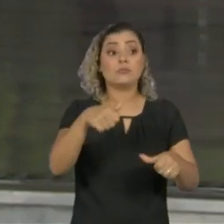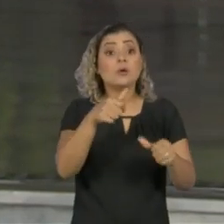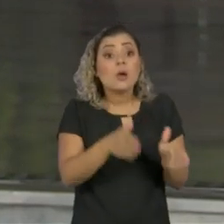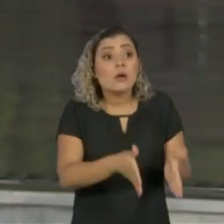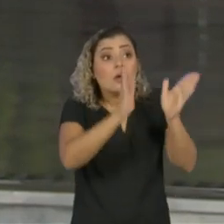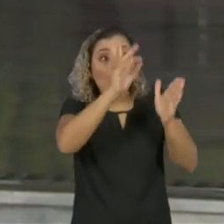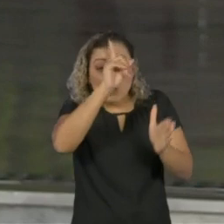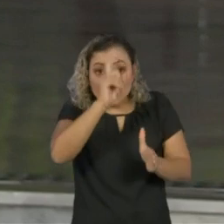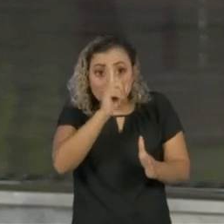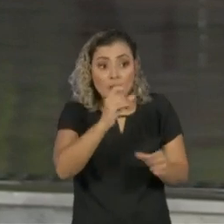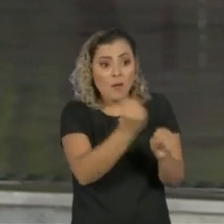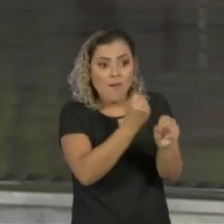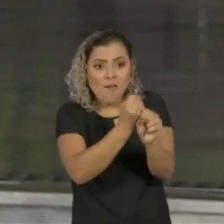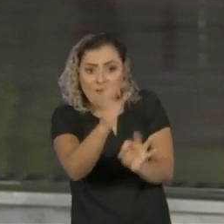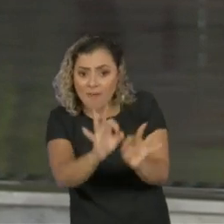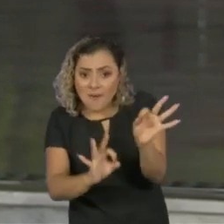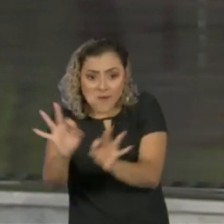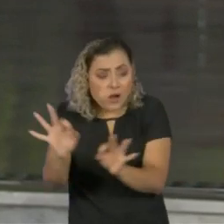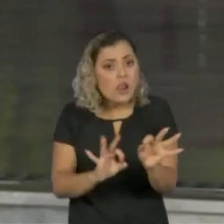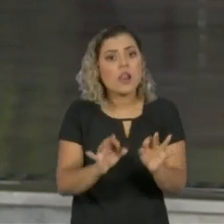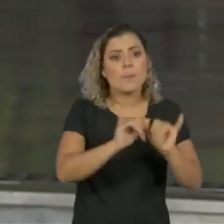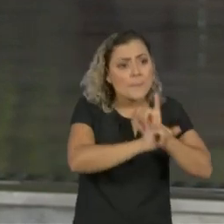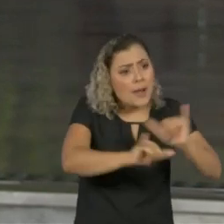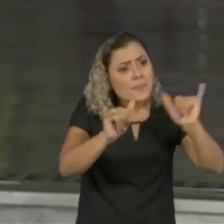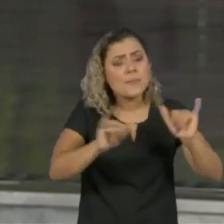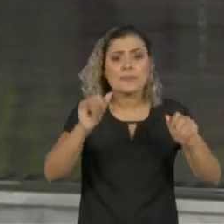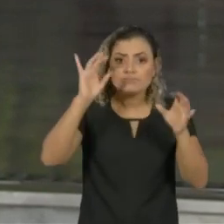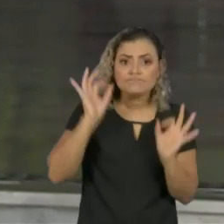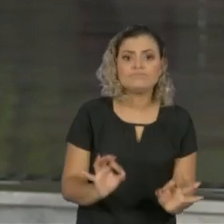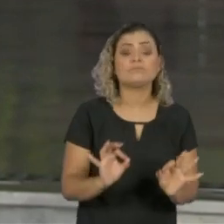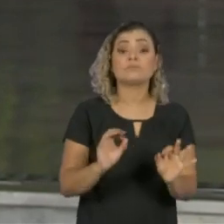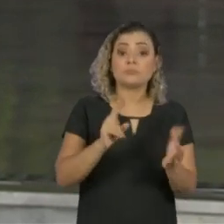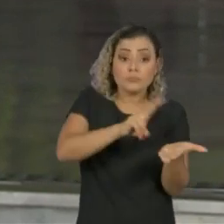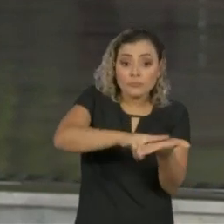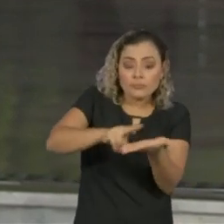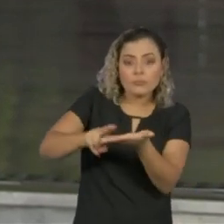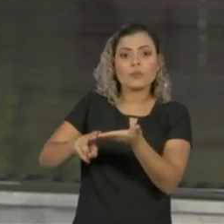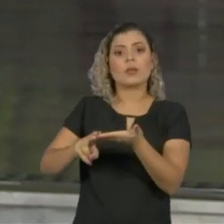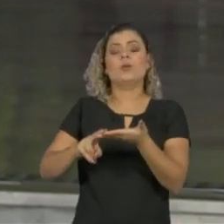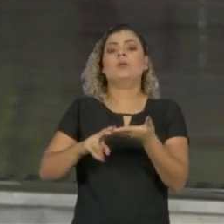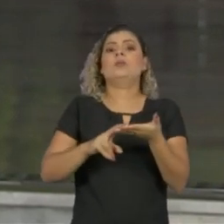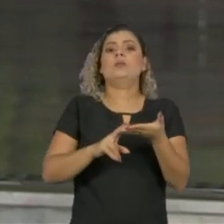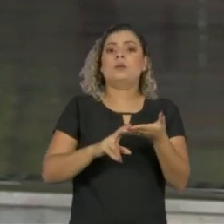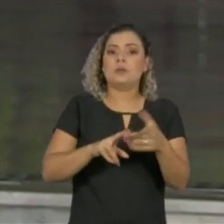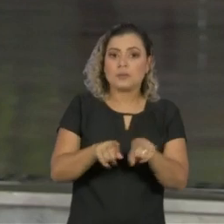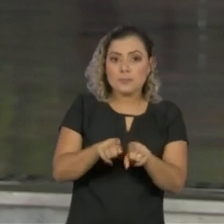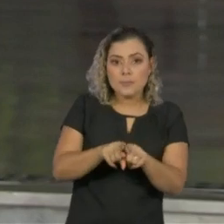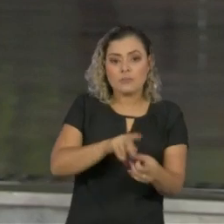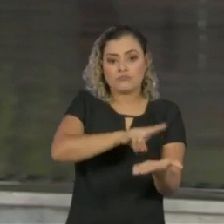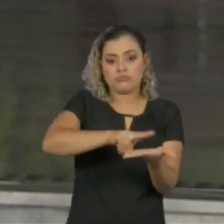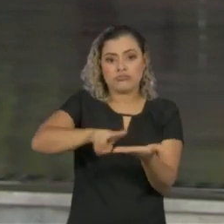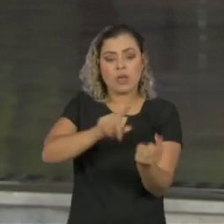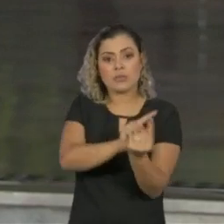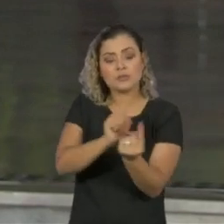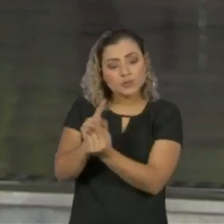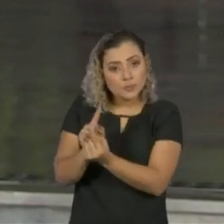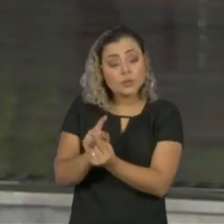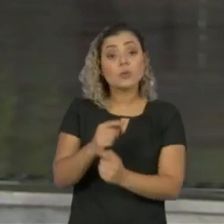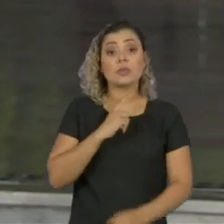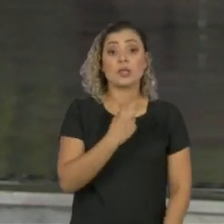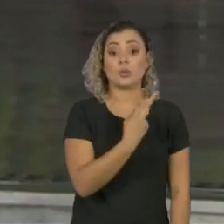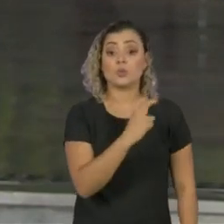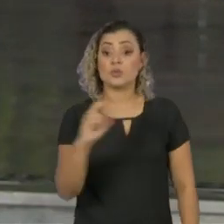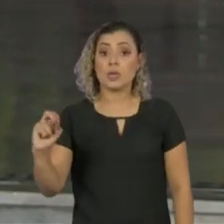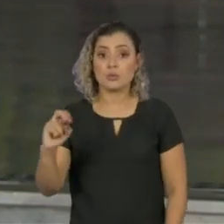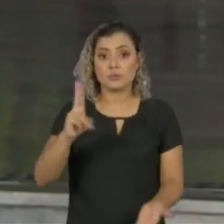em verdadeiros hospitais de campanha, leitos de menor complexibilidade. Serão 200